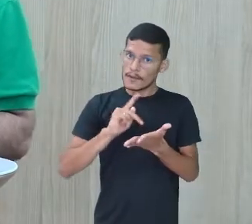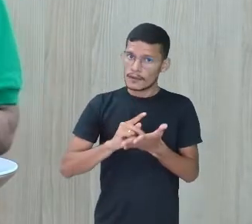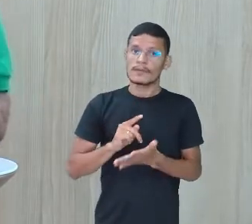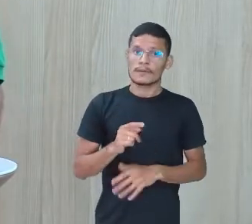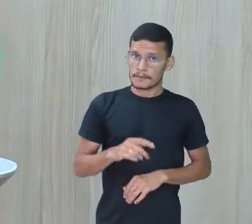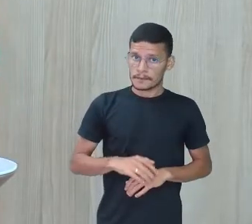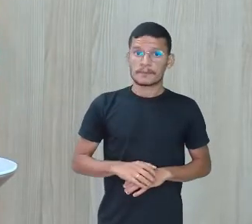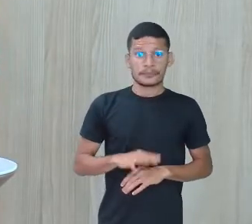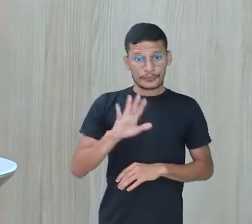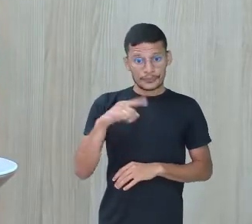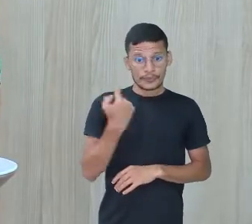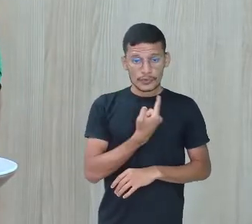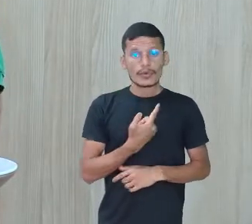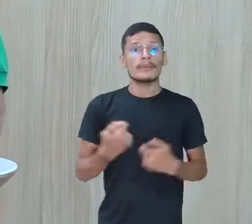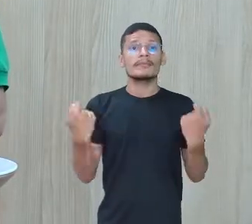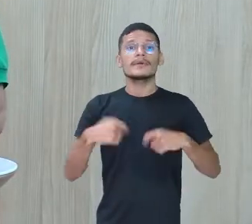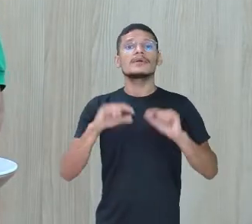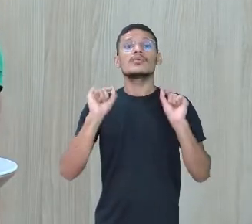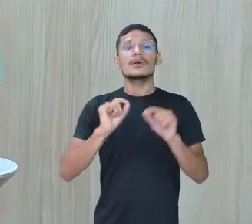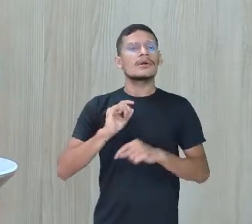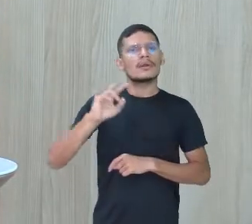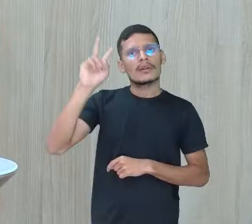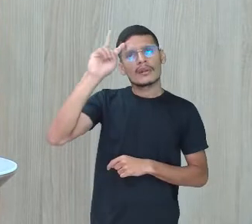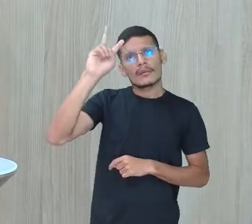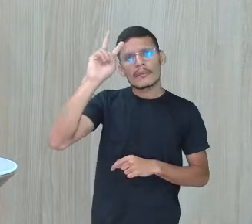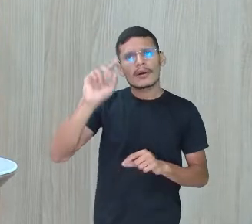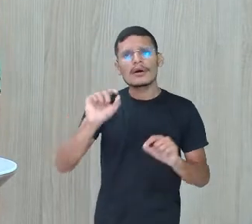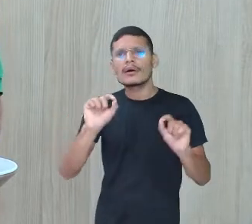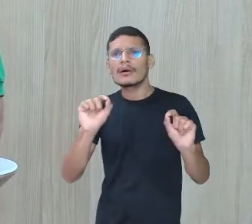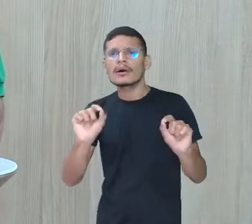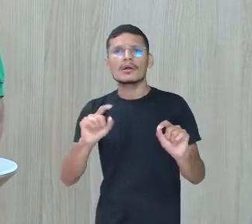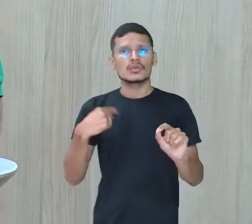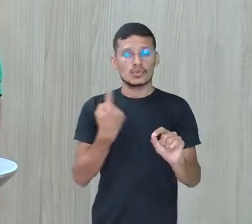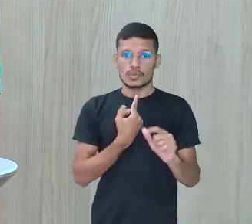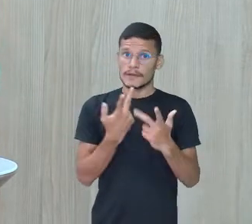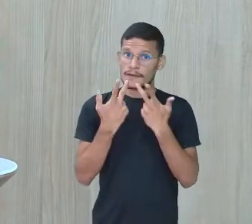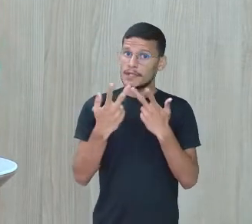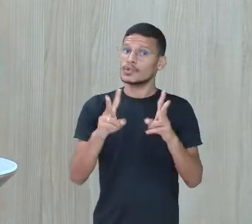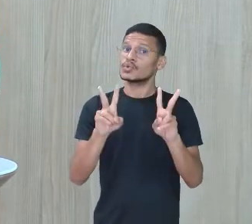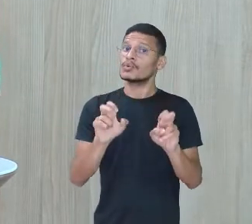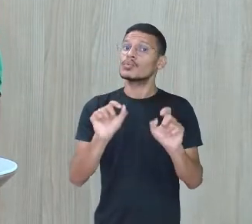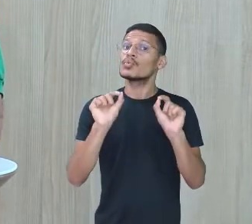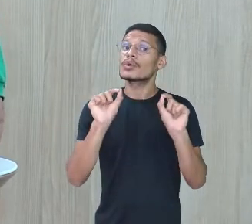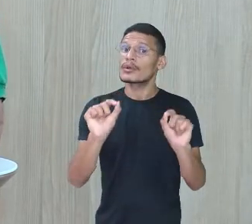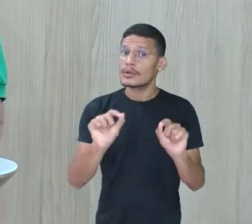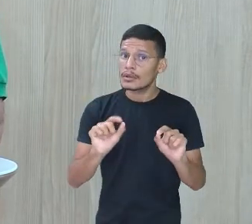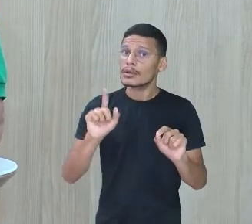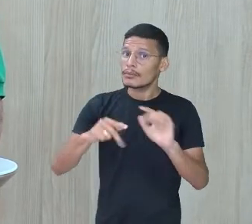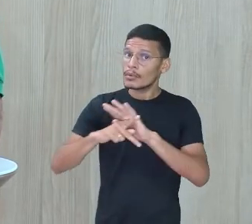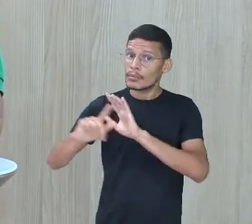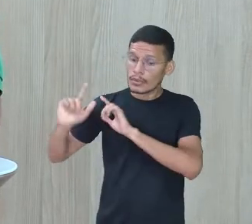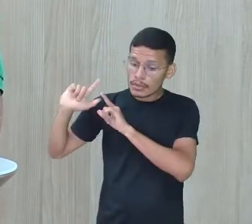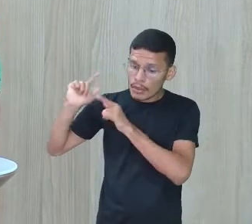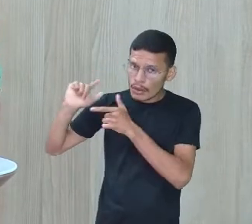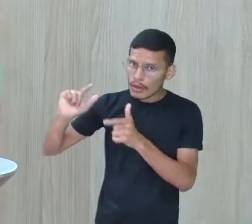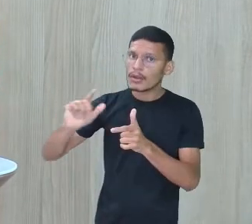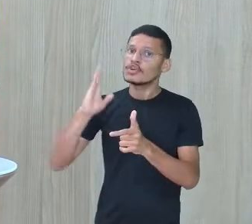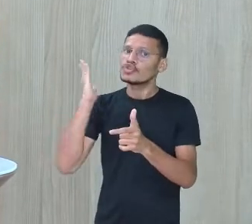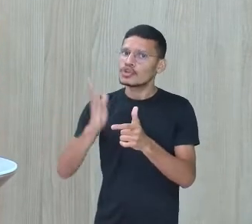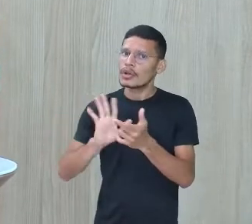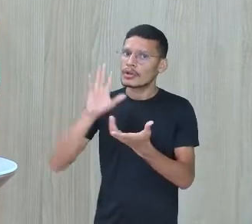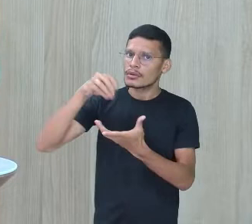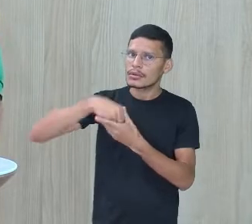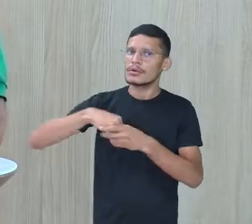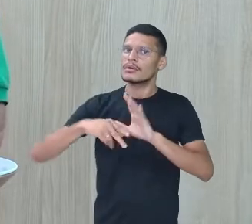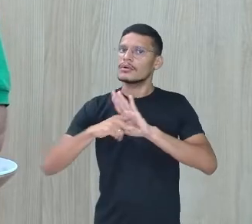a gente tem que lembrar, né? Nós estamos falando, né, de tradições que fazem parte, né, da